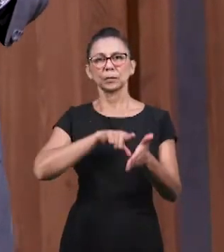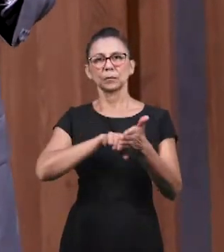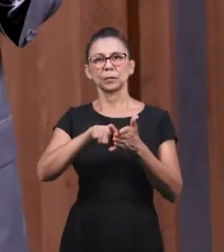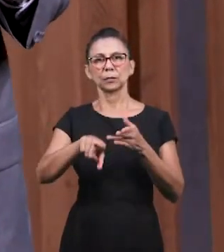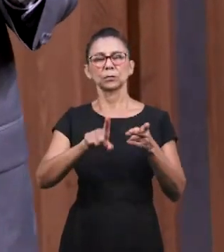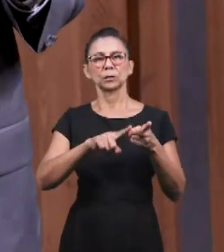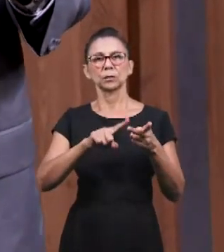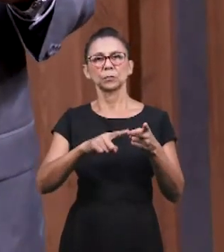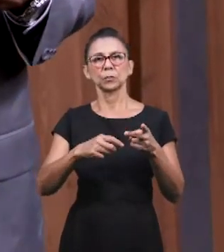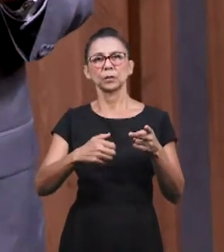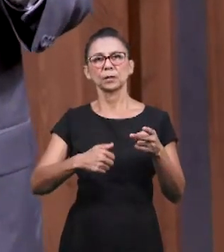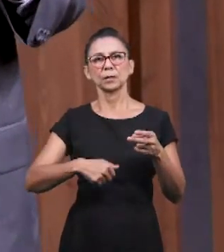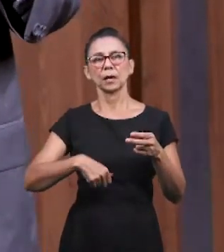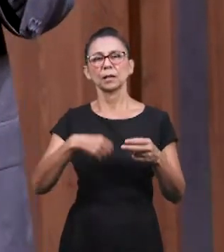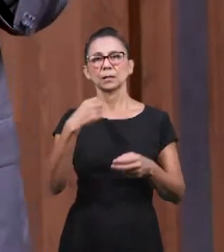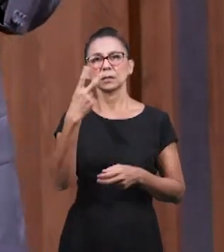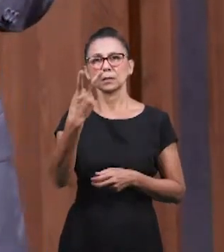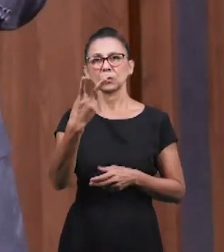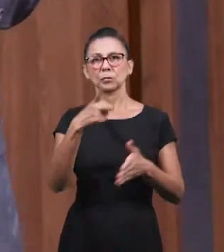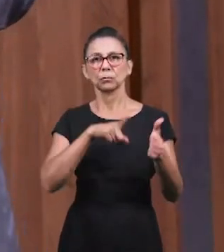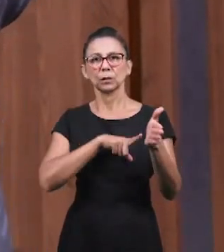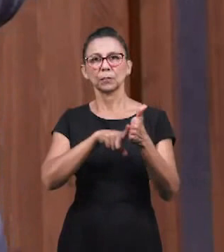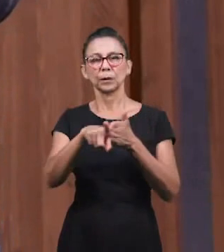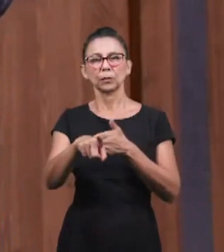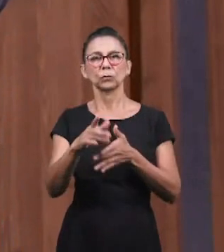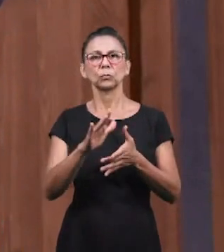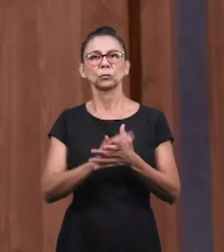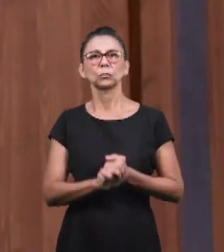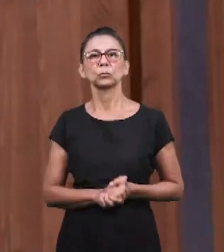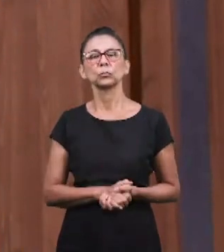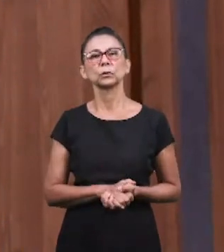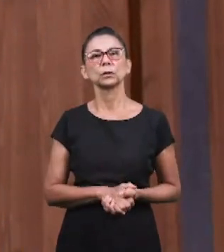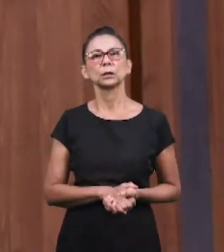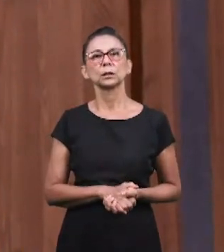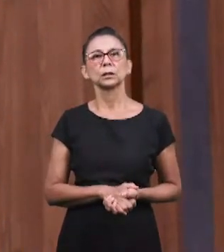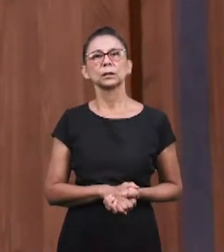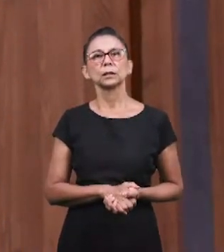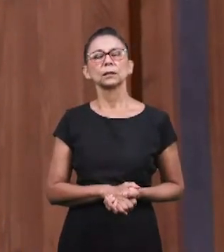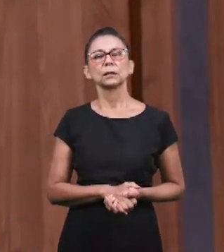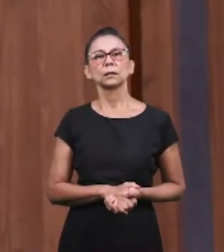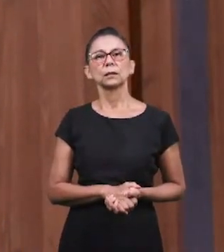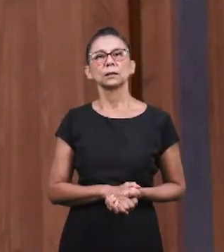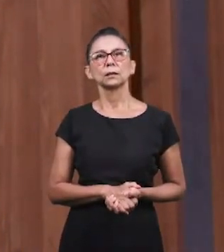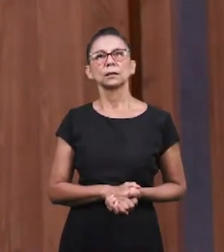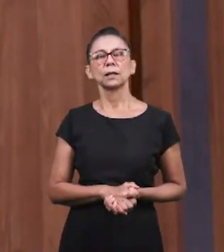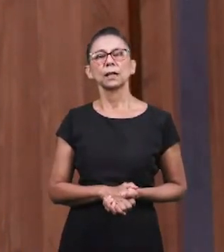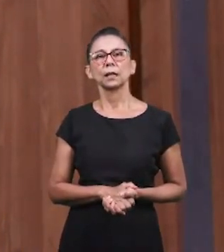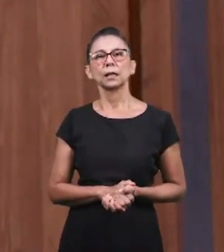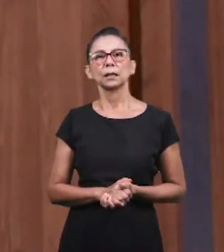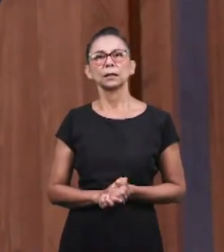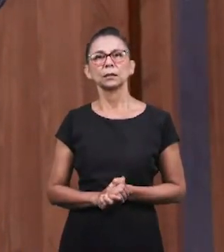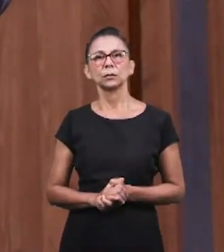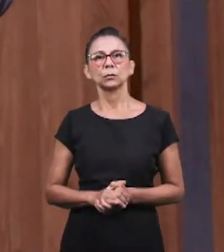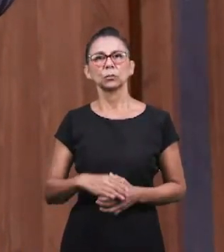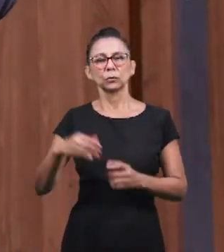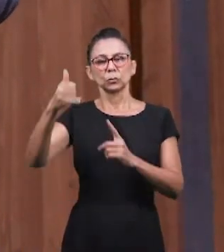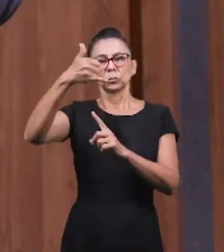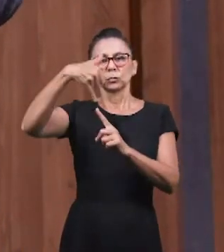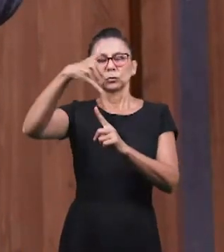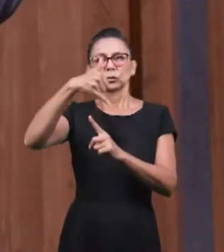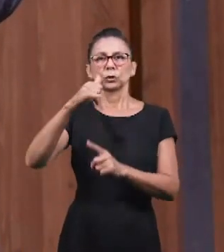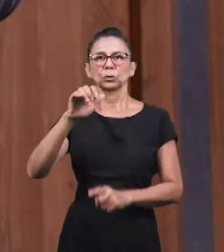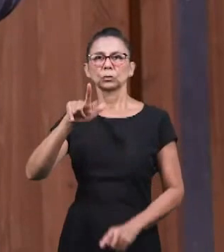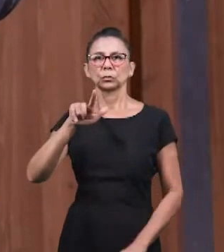resposta à segunda pergunta, que vem lá do Maranhão, do estado do Maranhão. É do ungido Luiz Tomás. Ele é da igreja do